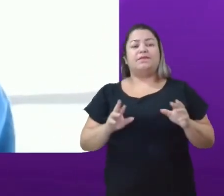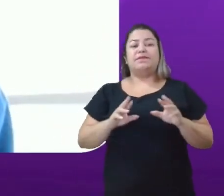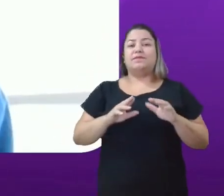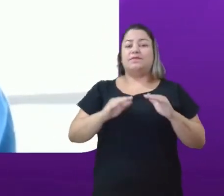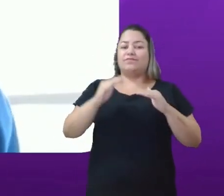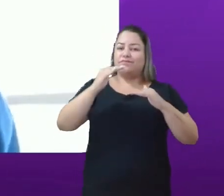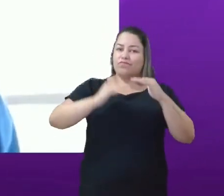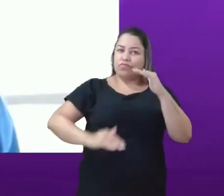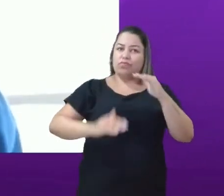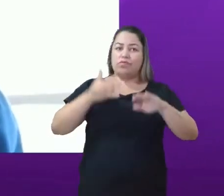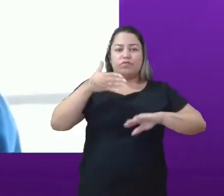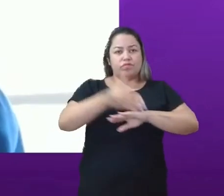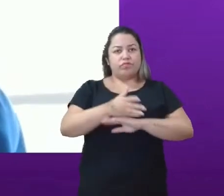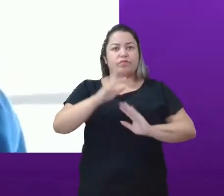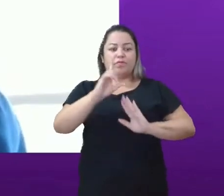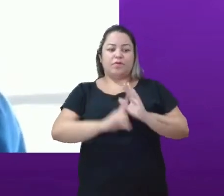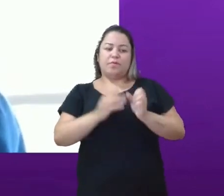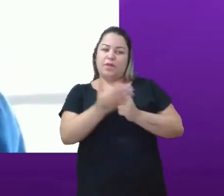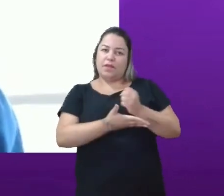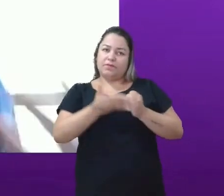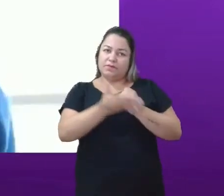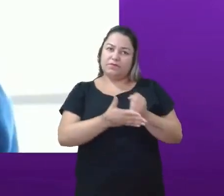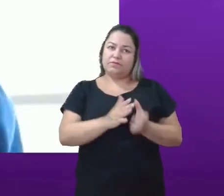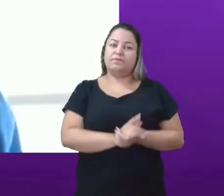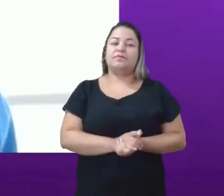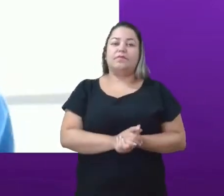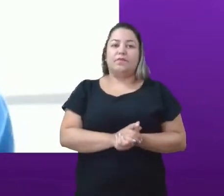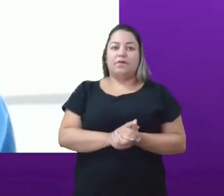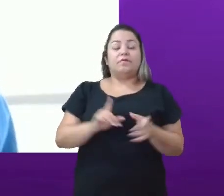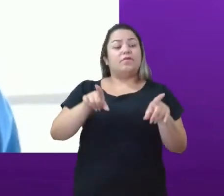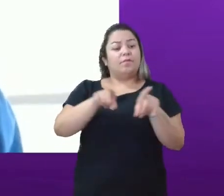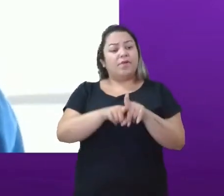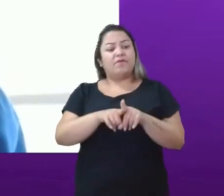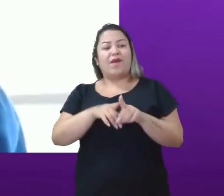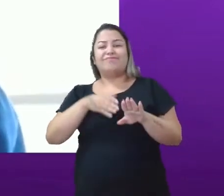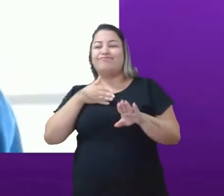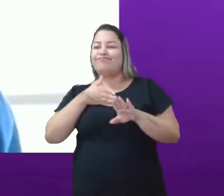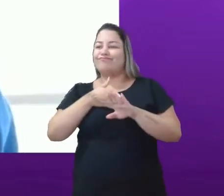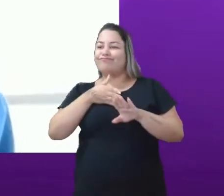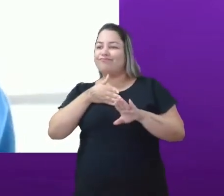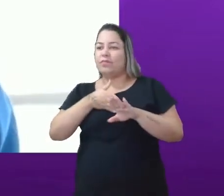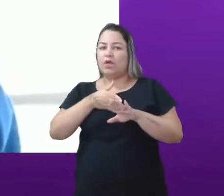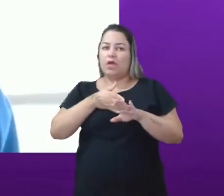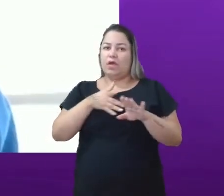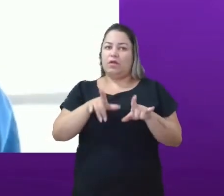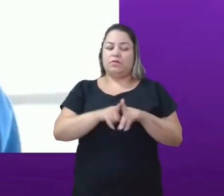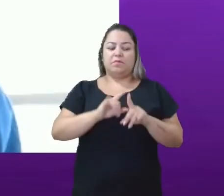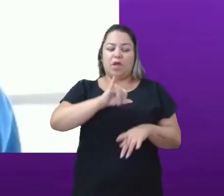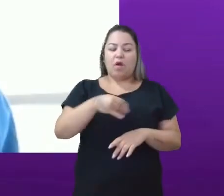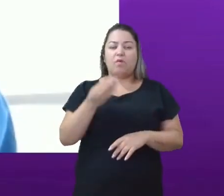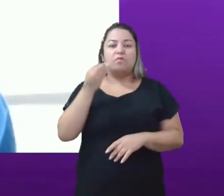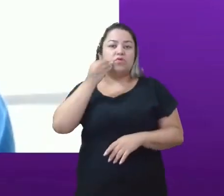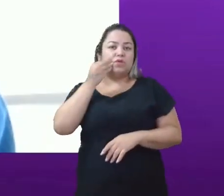desigualdade no acesso a esses direitos básicos também vão limitando a